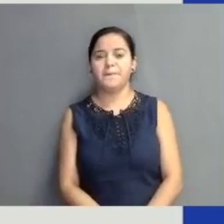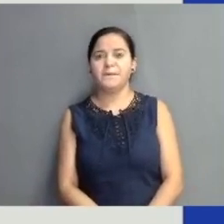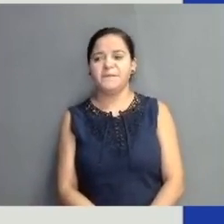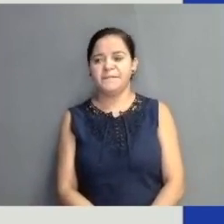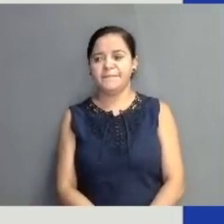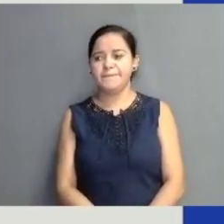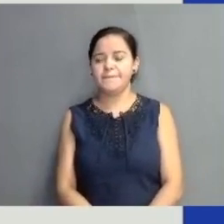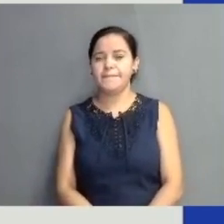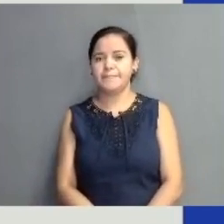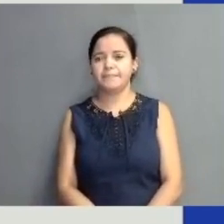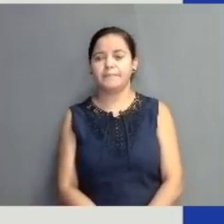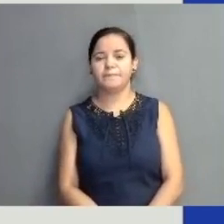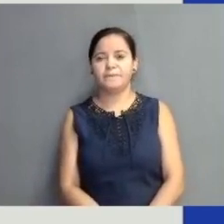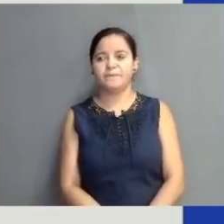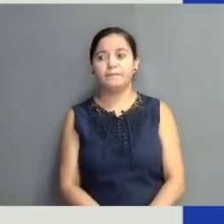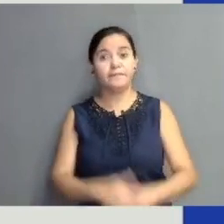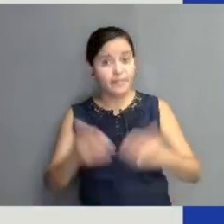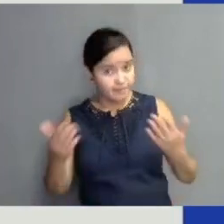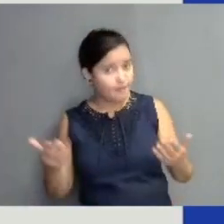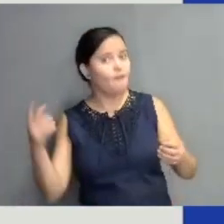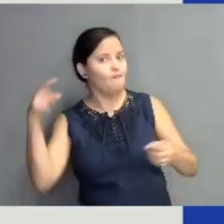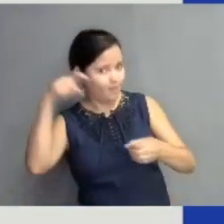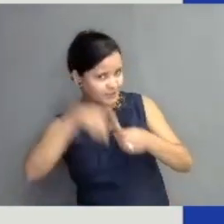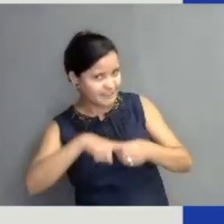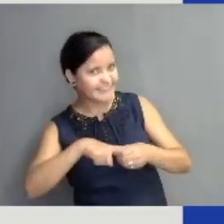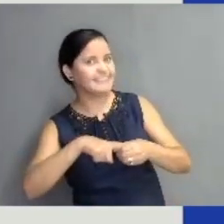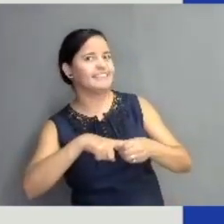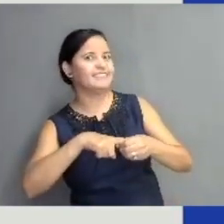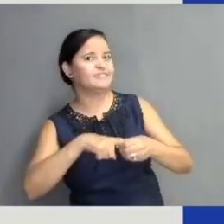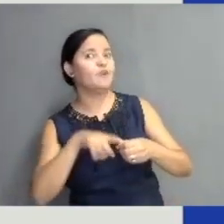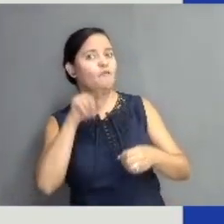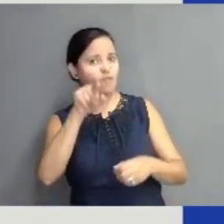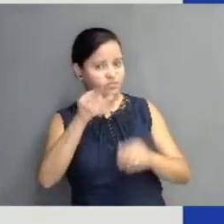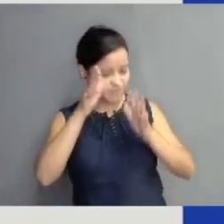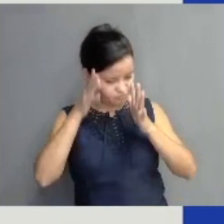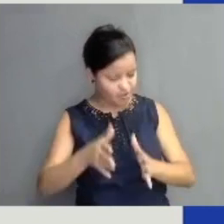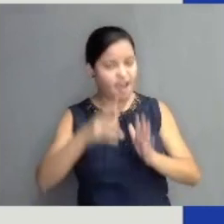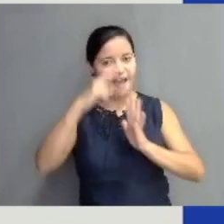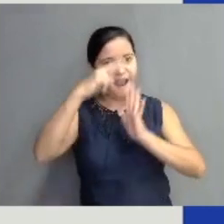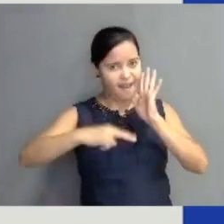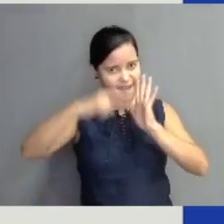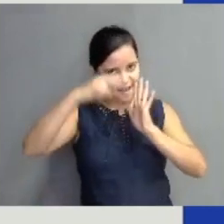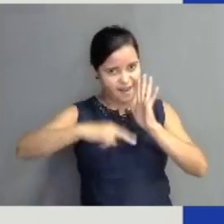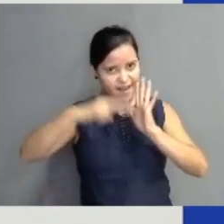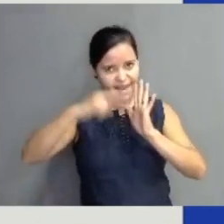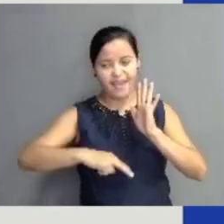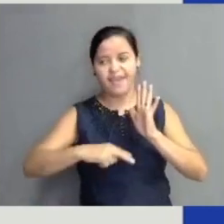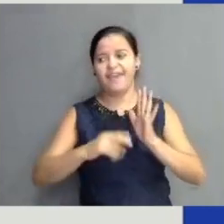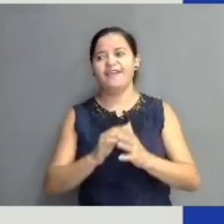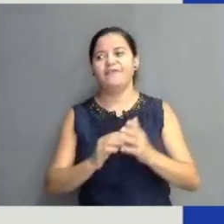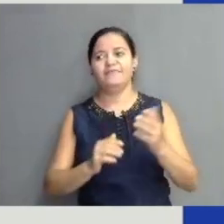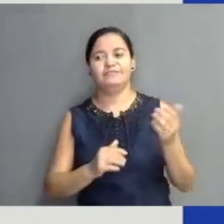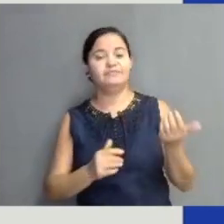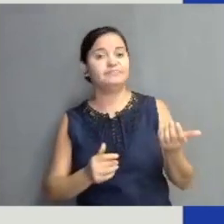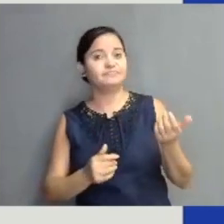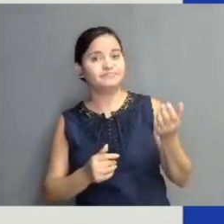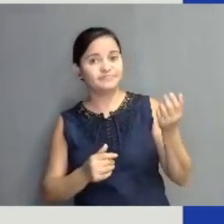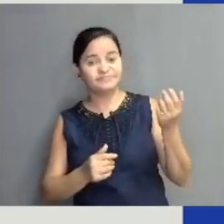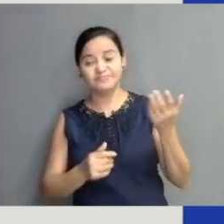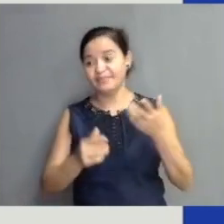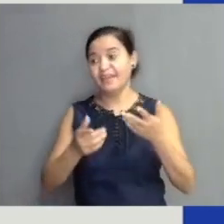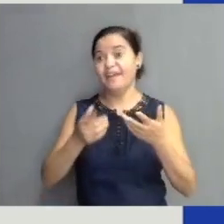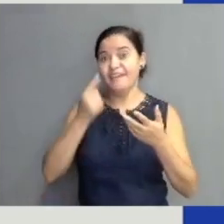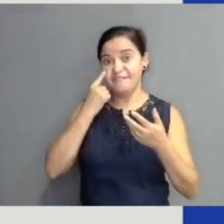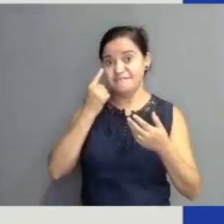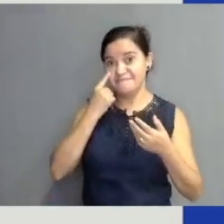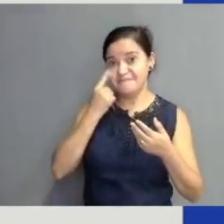Ok? Então, pessoal, retornando, né? Acredito que você já tenha lido aí essas duas questões, né? E encontrado